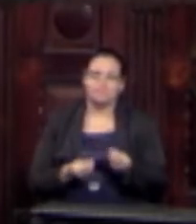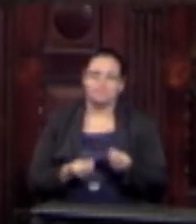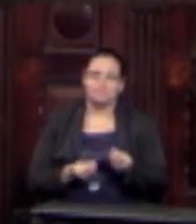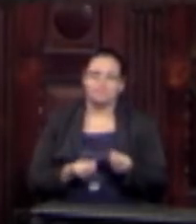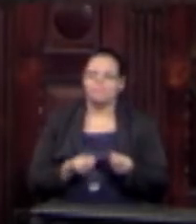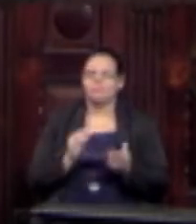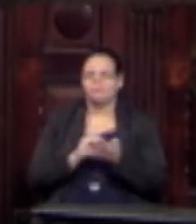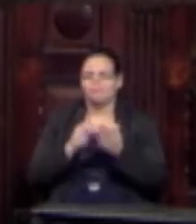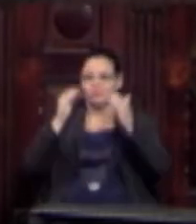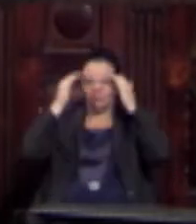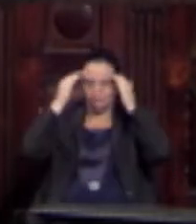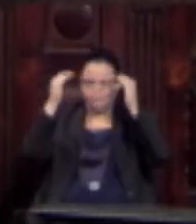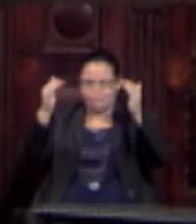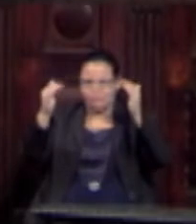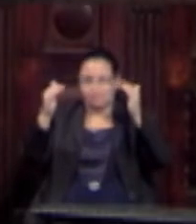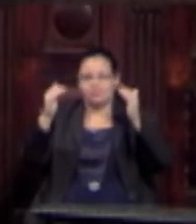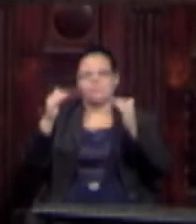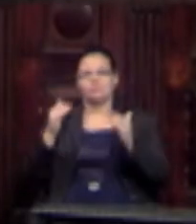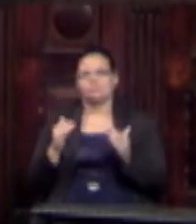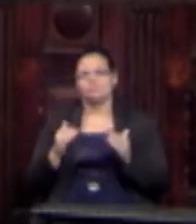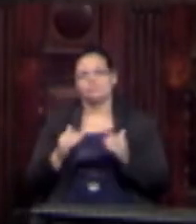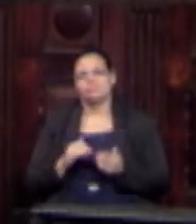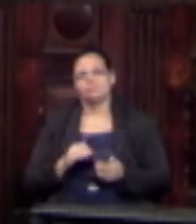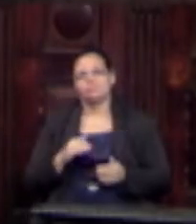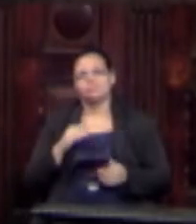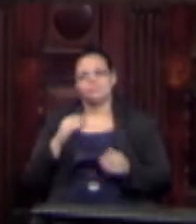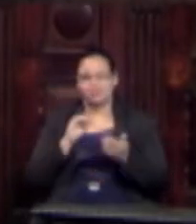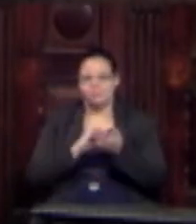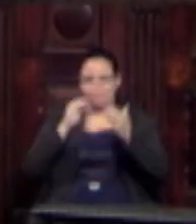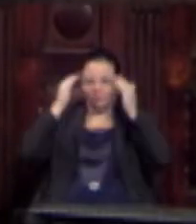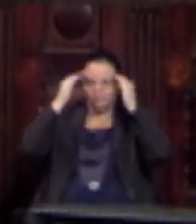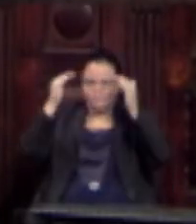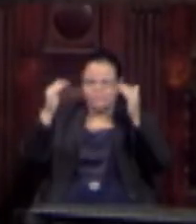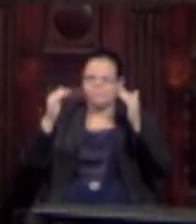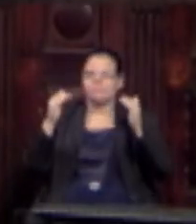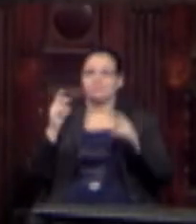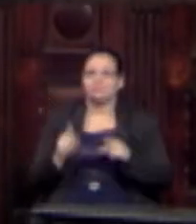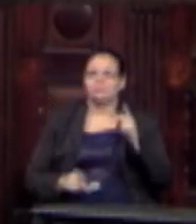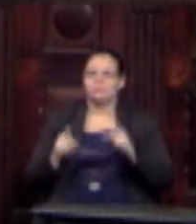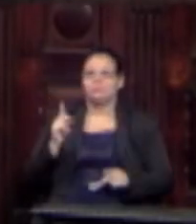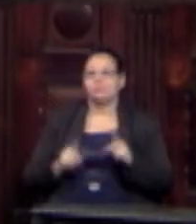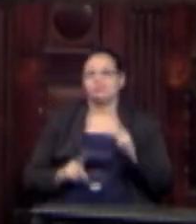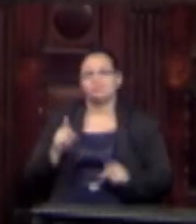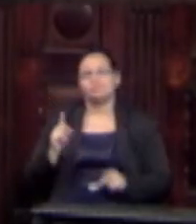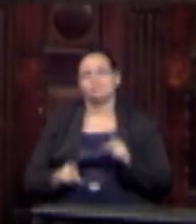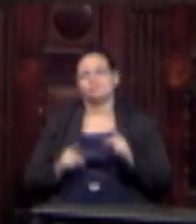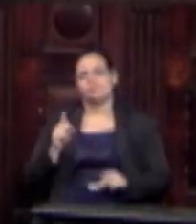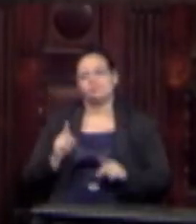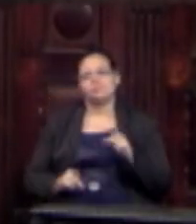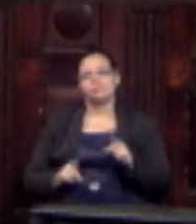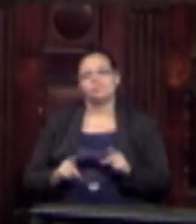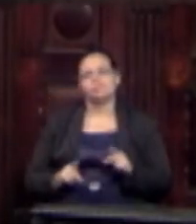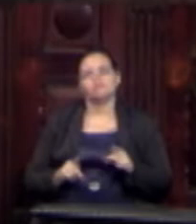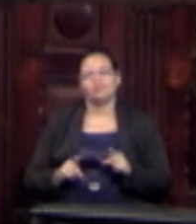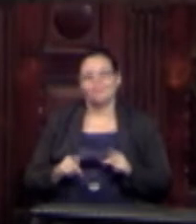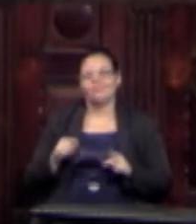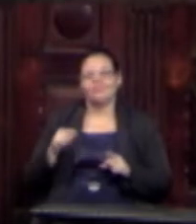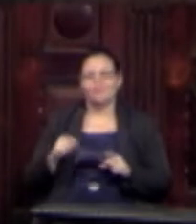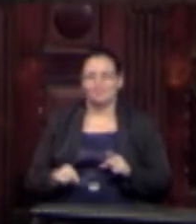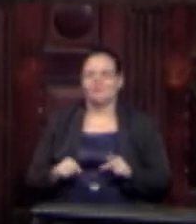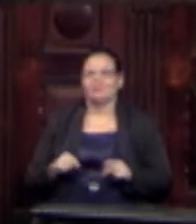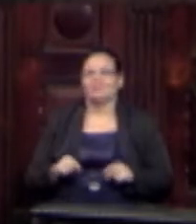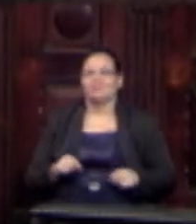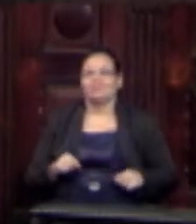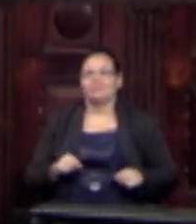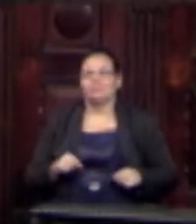um desrespeito muito grande. E o desrespeito é a população, é o Parlamento